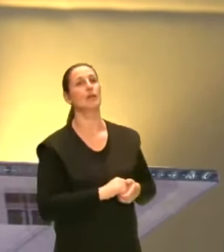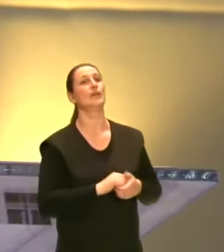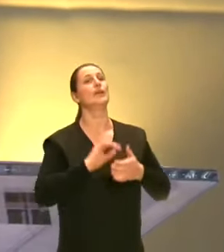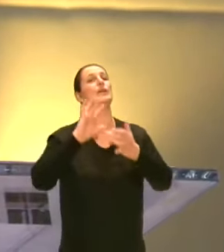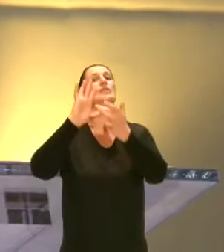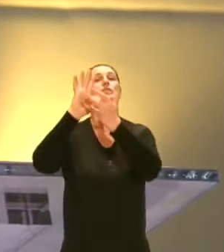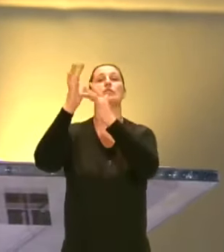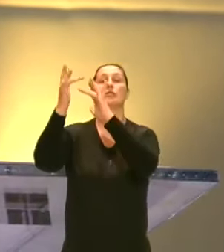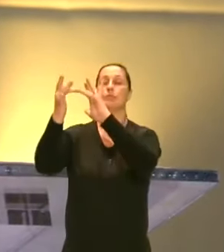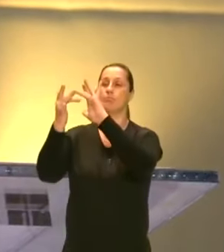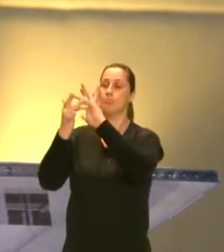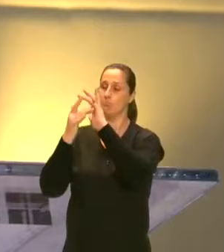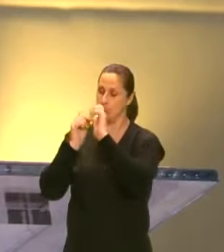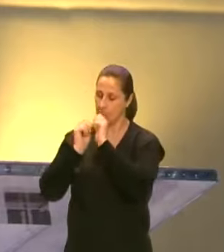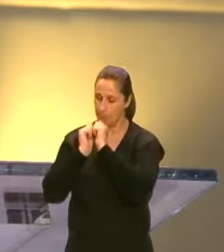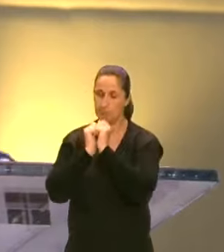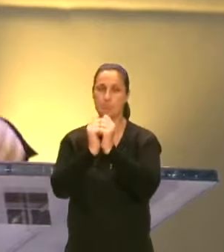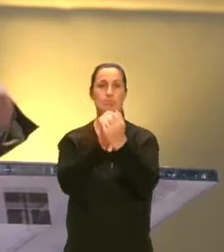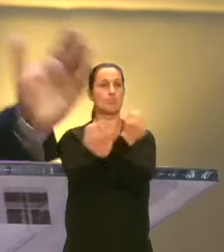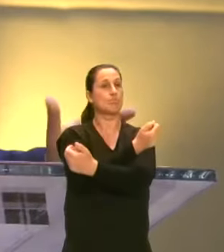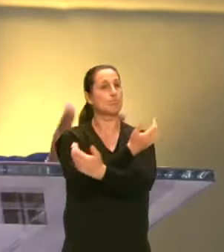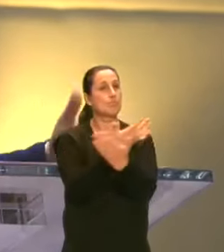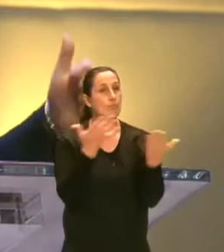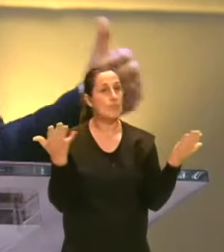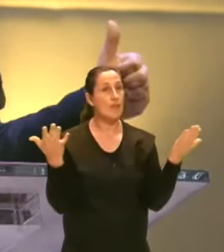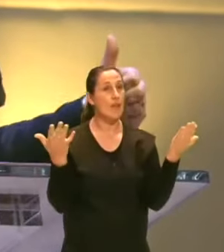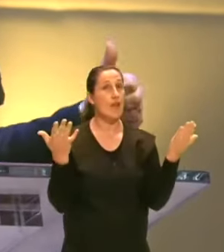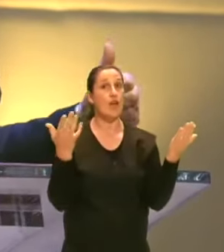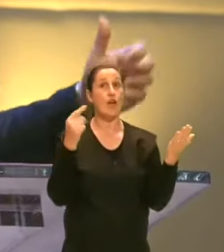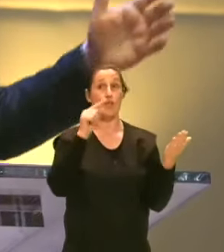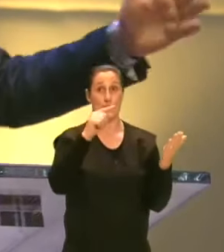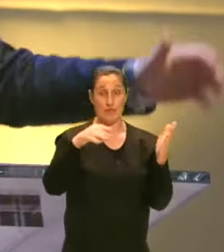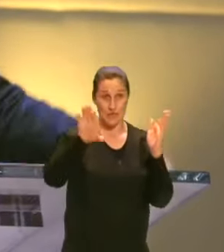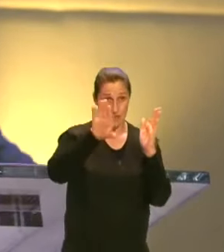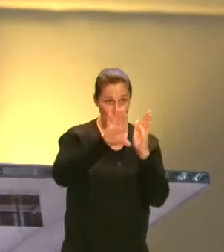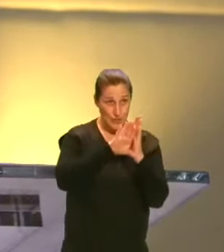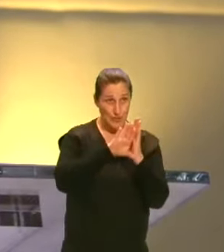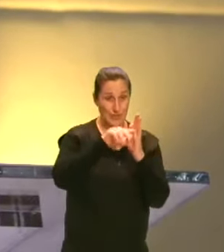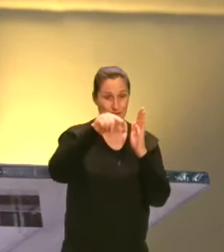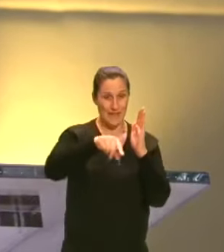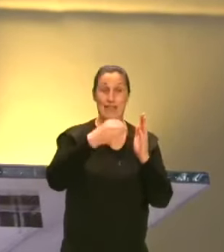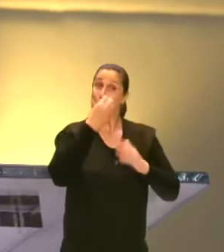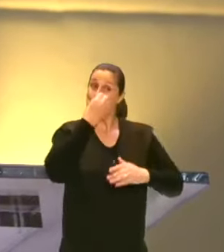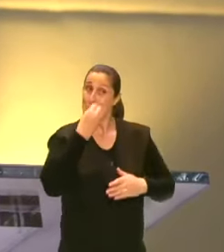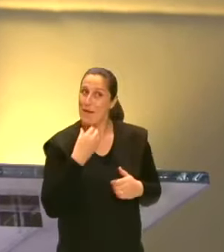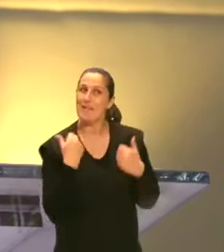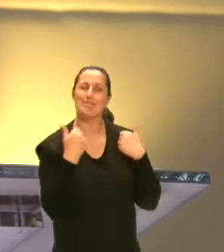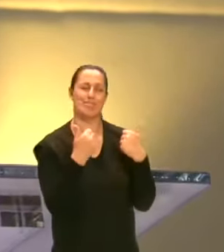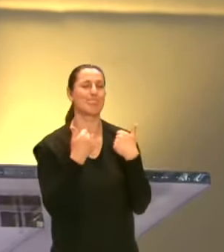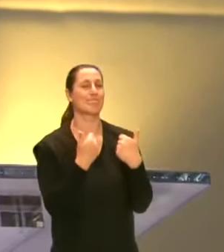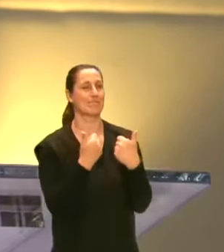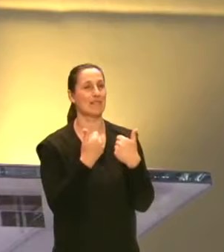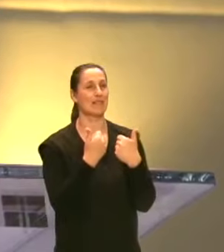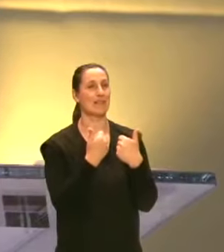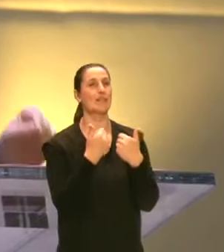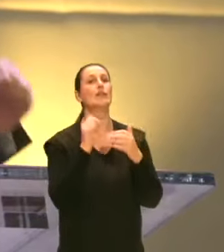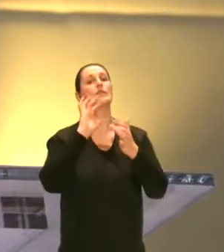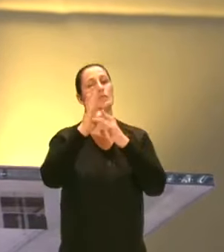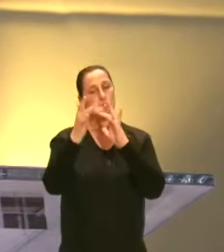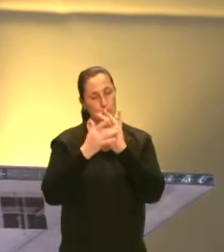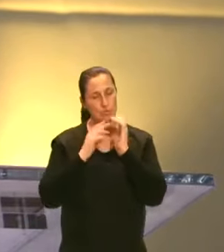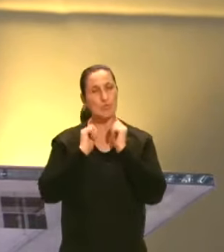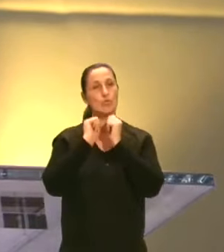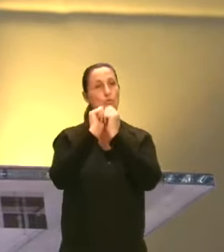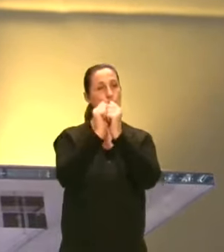Jesus está com você. Você chegou aqui, está tudo bem, está tudo legal. Jesus está com você. Tem uma canção que vai dizer que se nos nossos